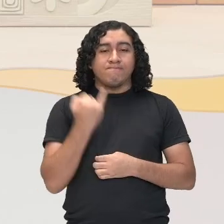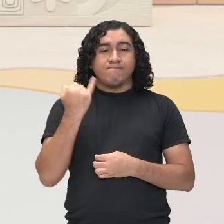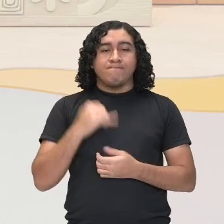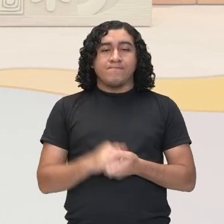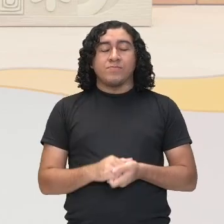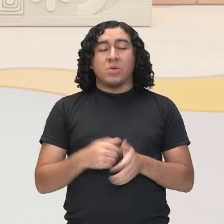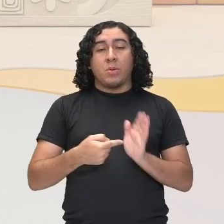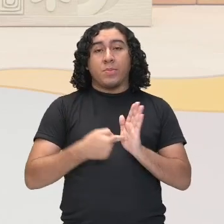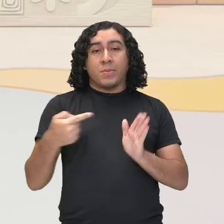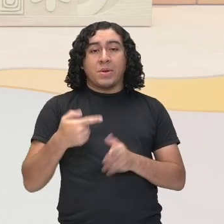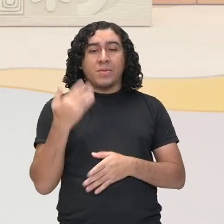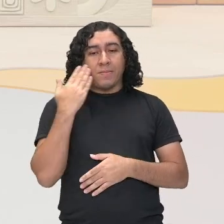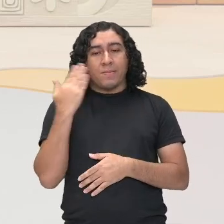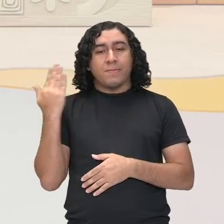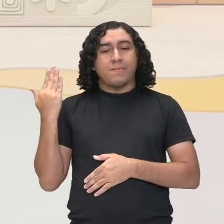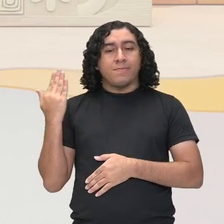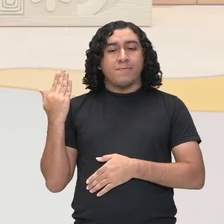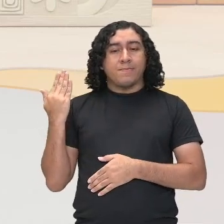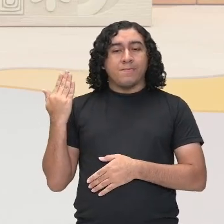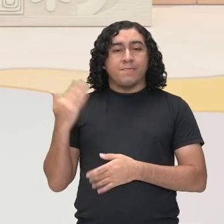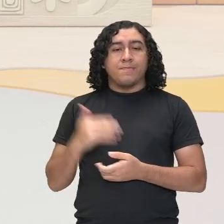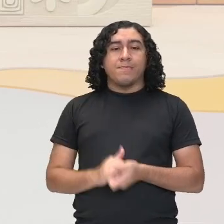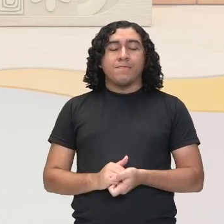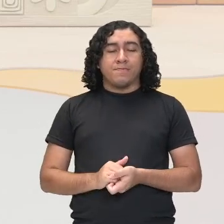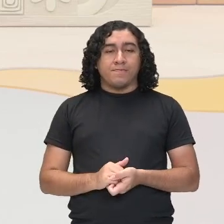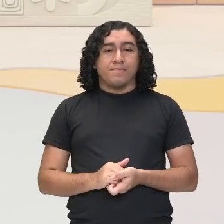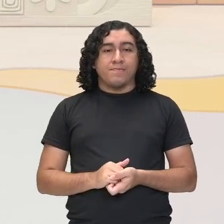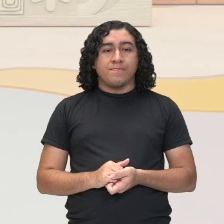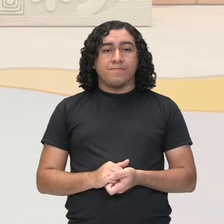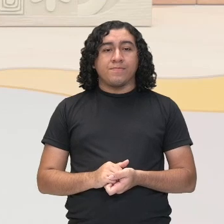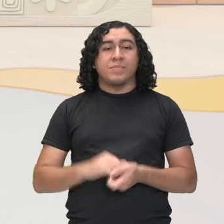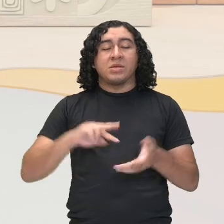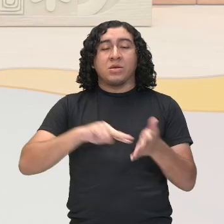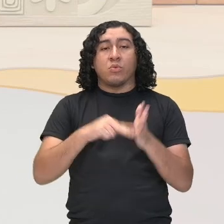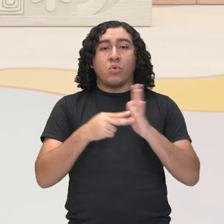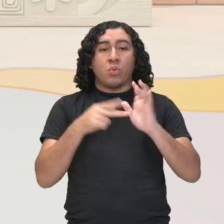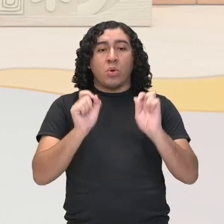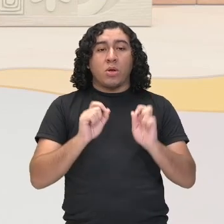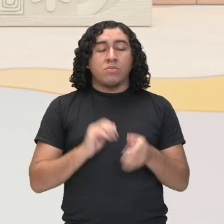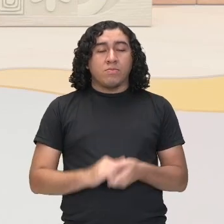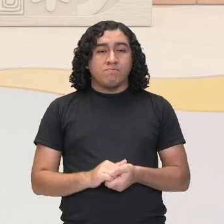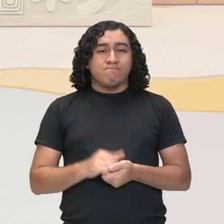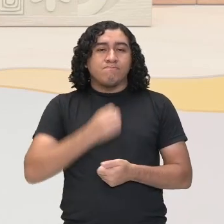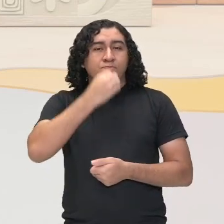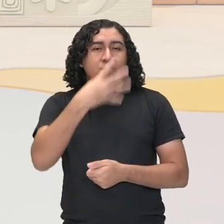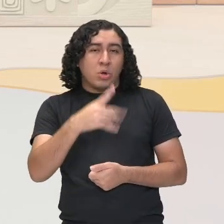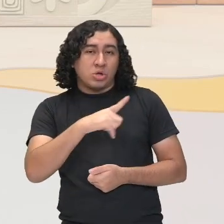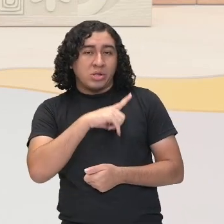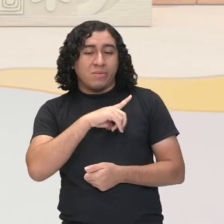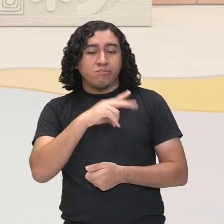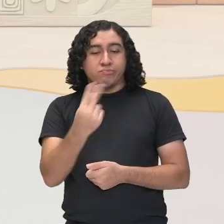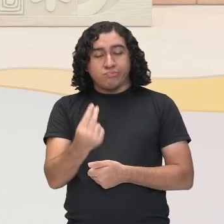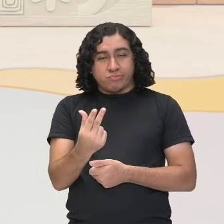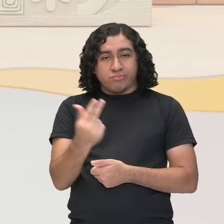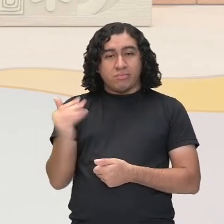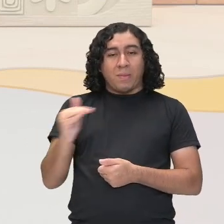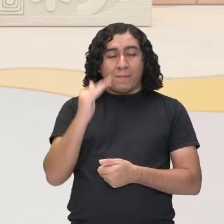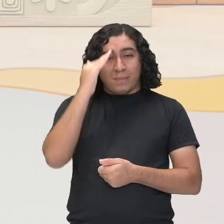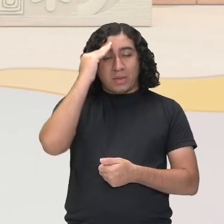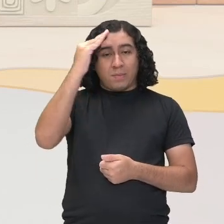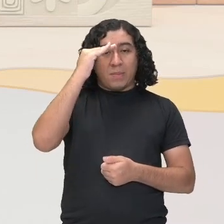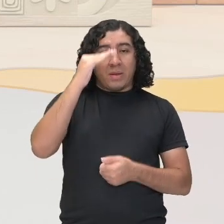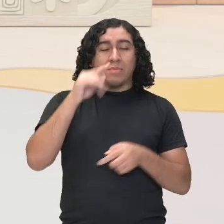é virtude e fortuna, que é melhor ter a capacidade de provisão, uma força e, em